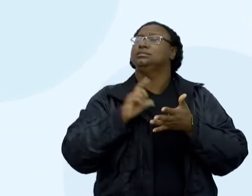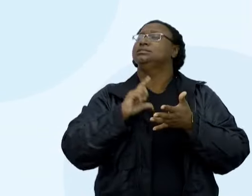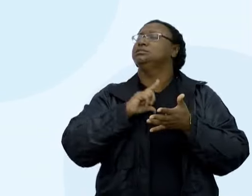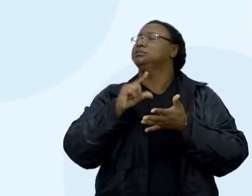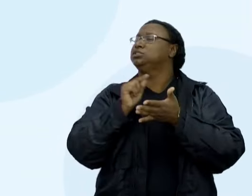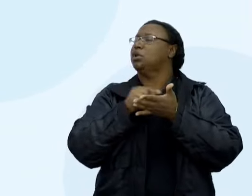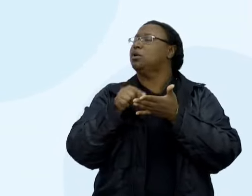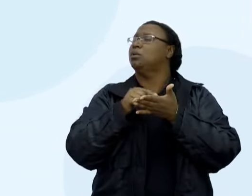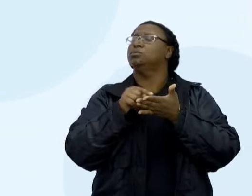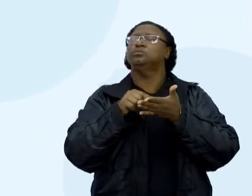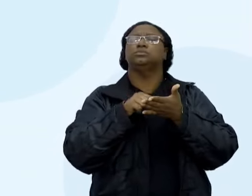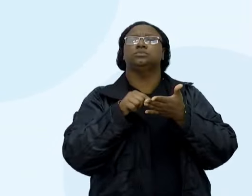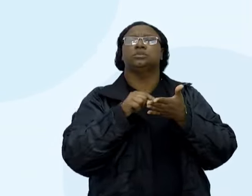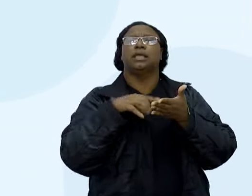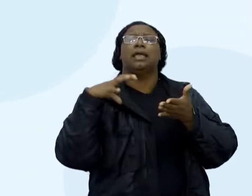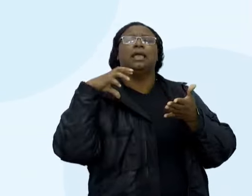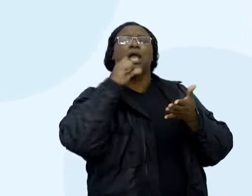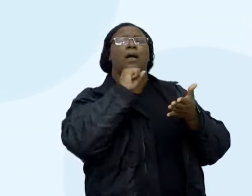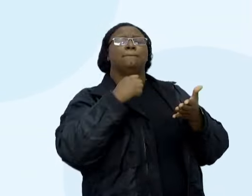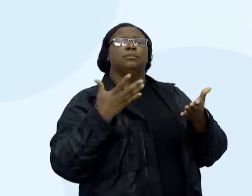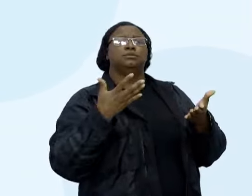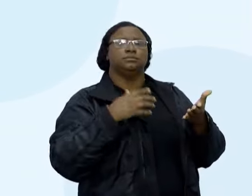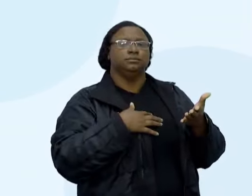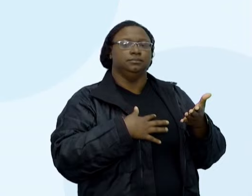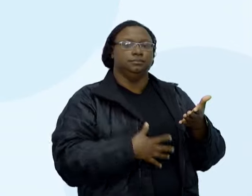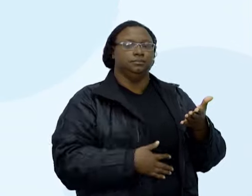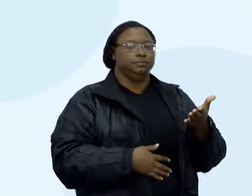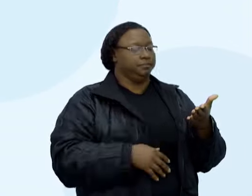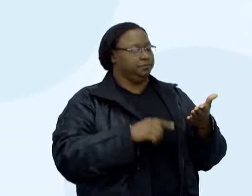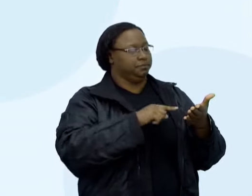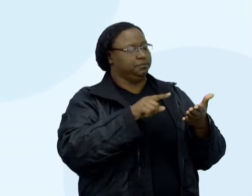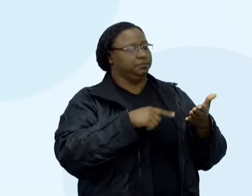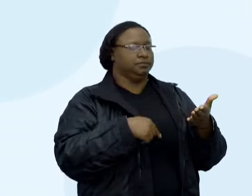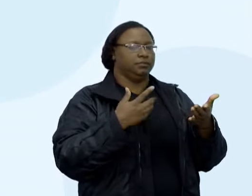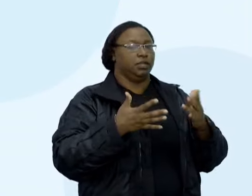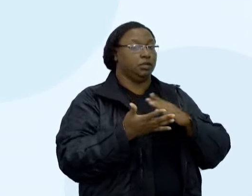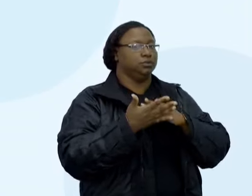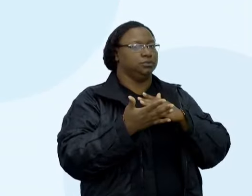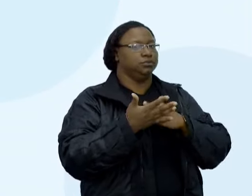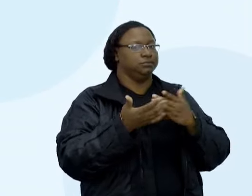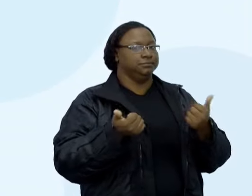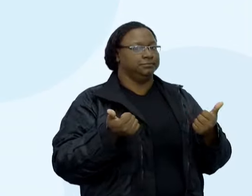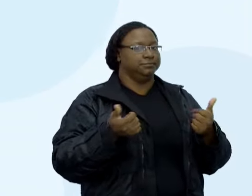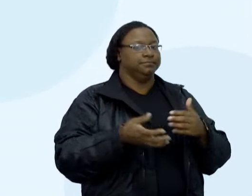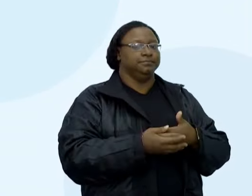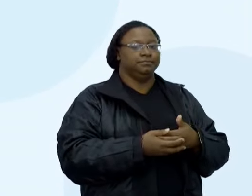aí para fazer essa continha rapidinho pra gente, ó? Aí já ajuda, não vai ficar perdendo tempo de fazer conta.